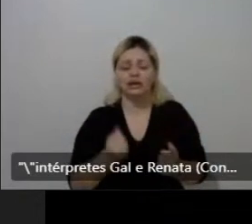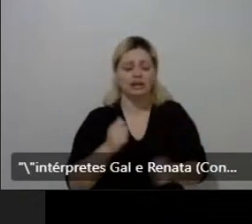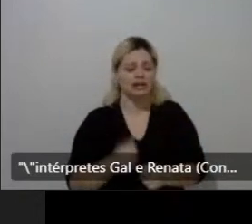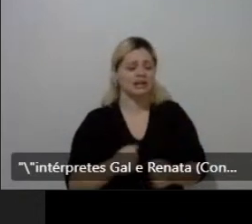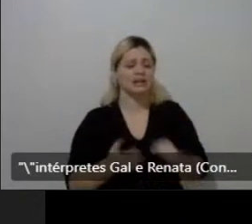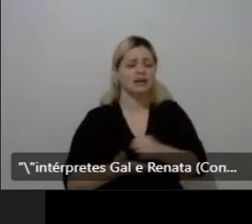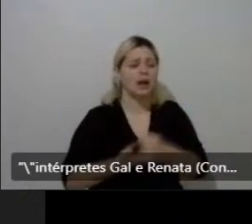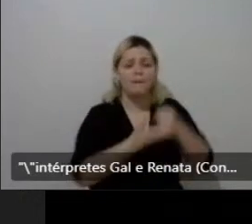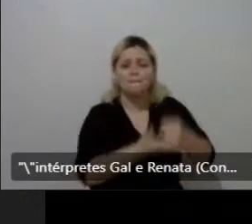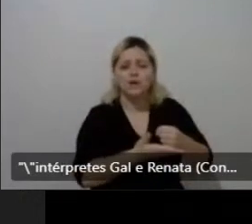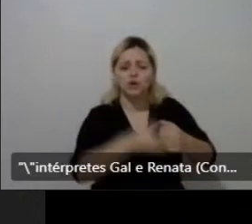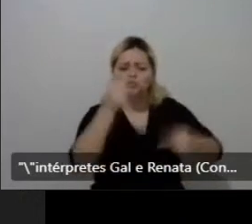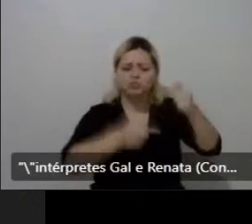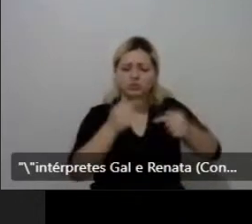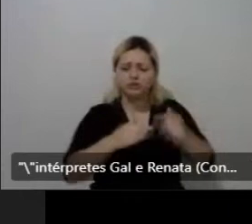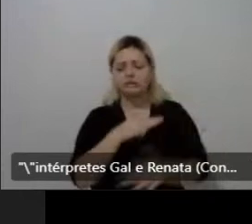né?